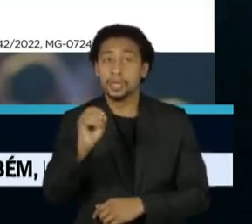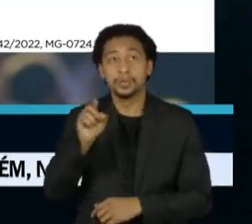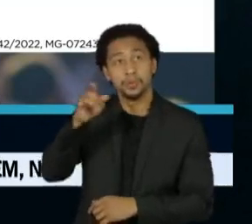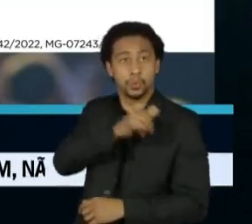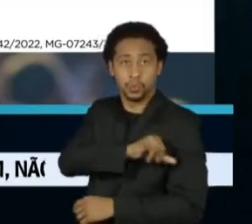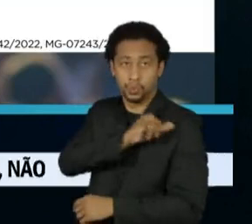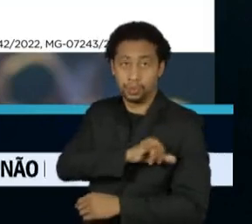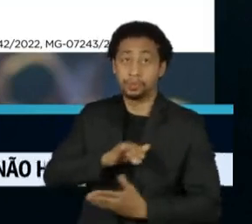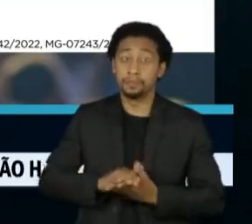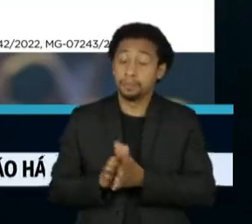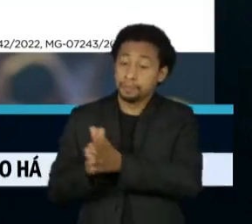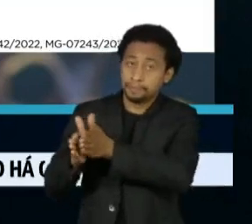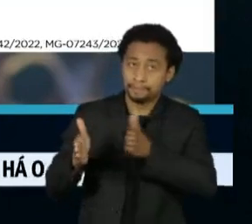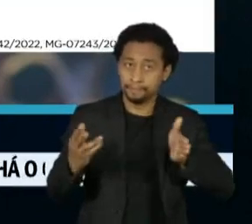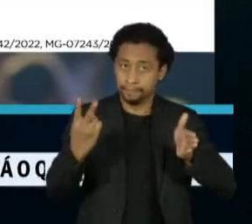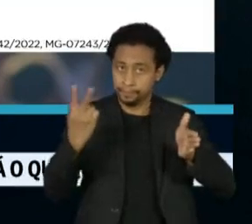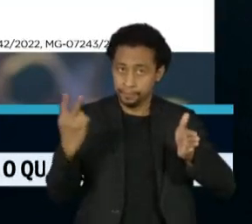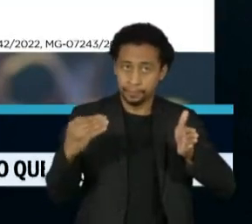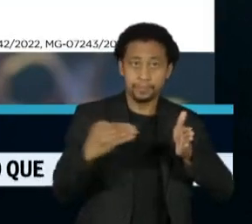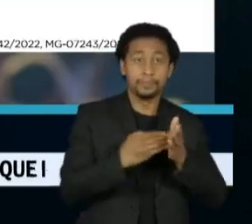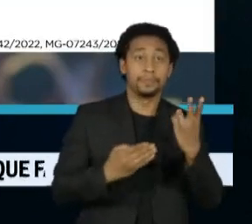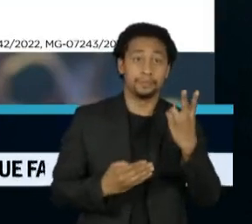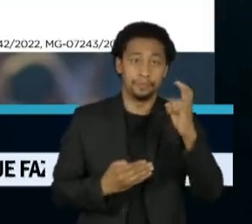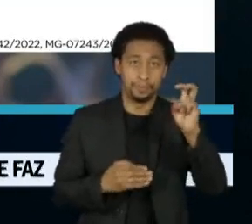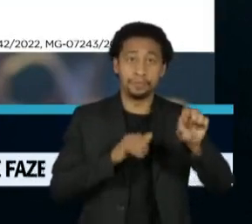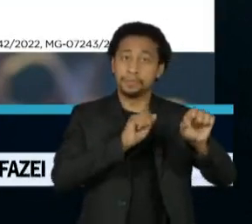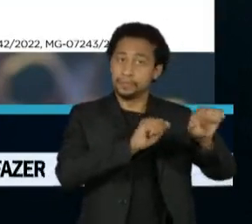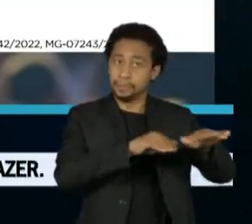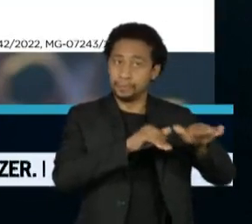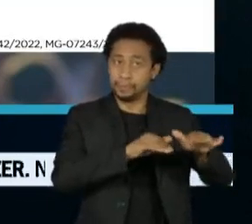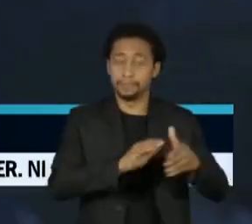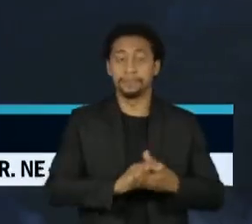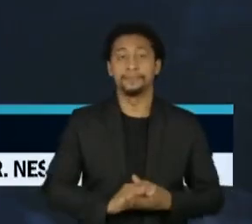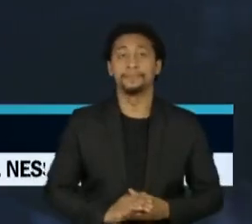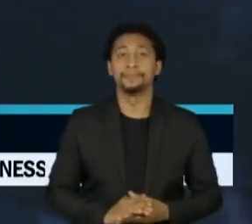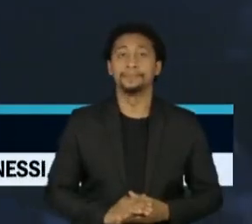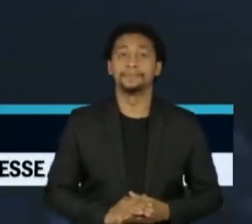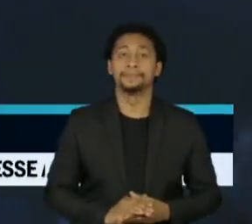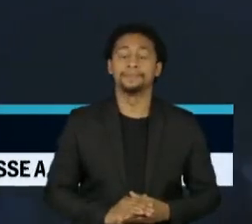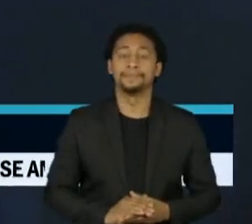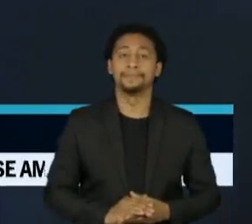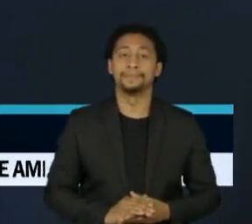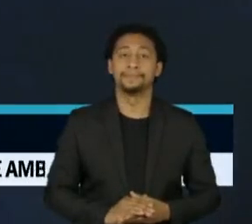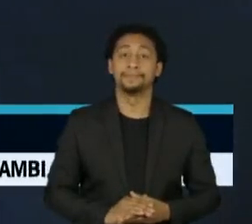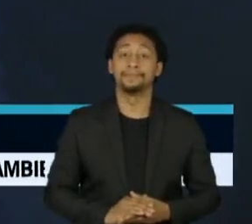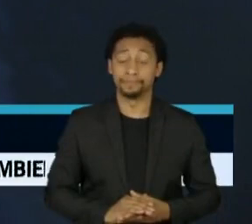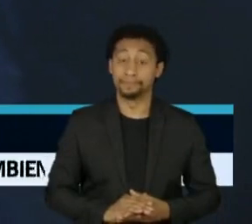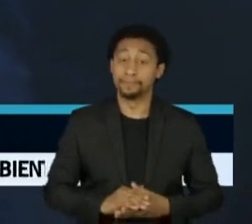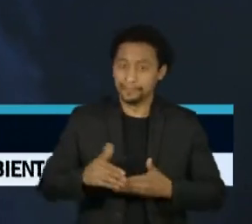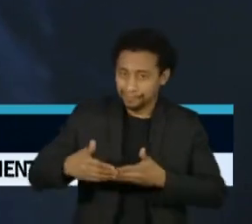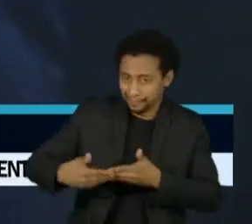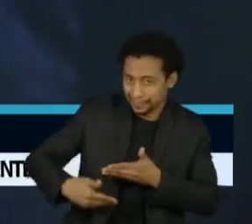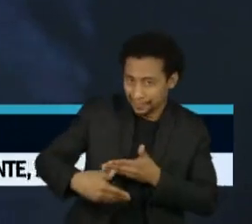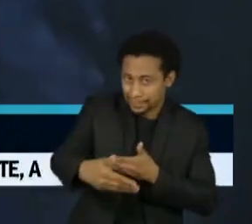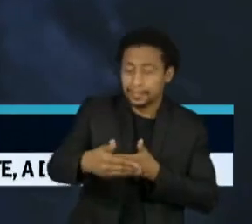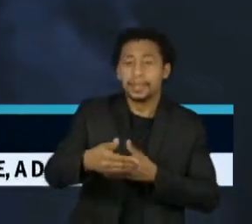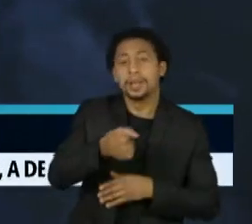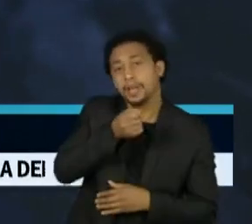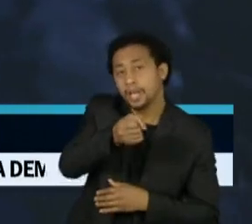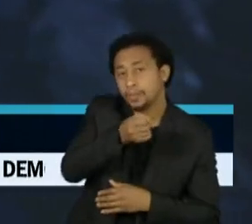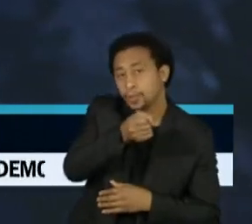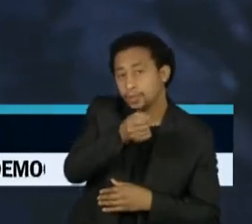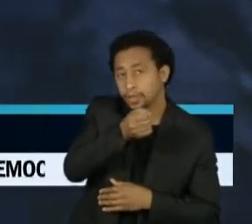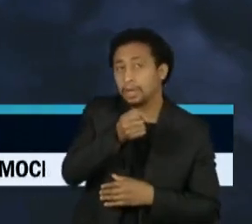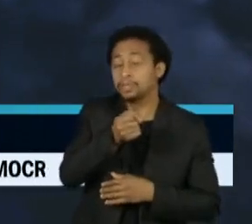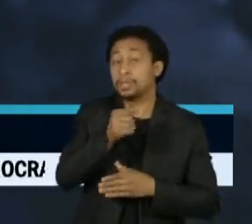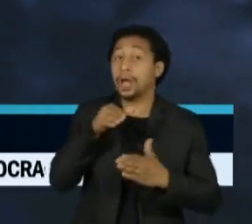As entrevistas foram feitas entre os dias 22 e 25 de setembro. Bom, até o final desta reportagem, o candidato